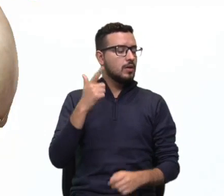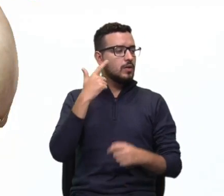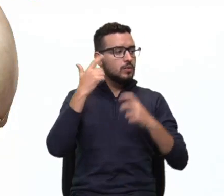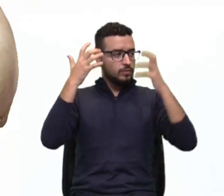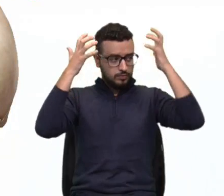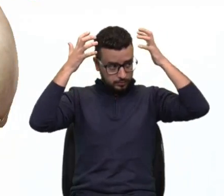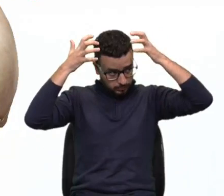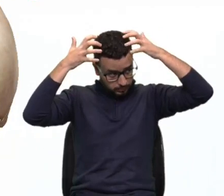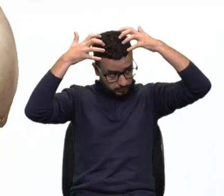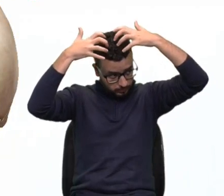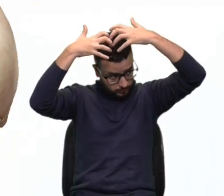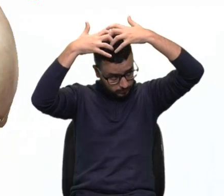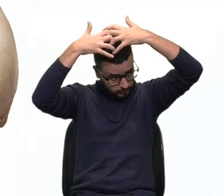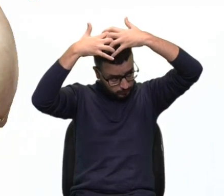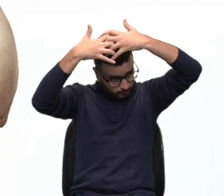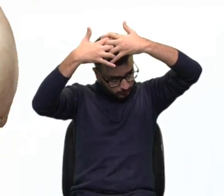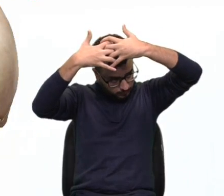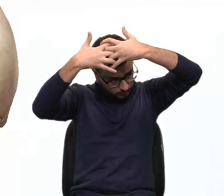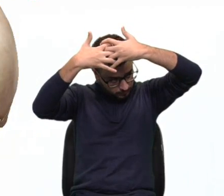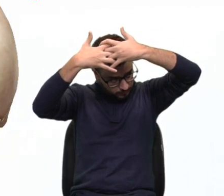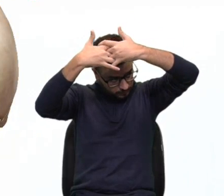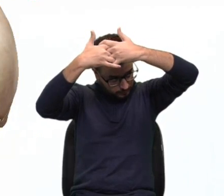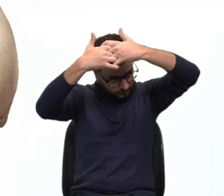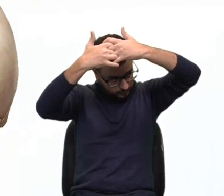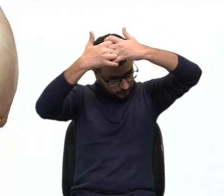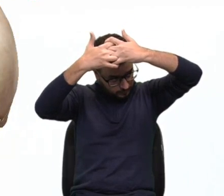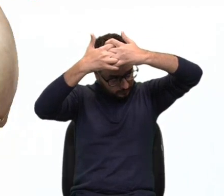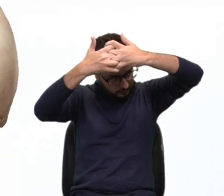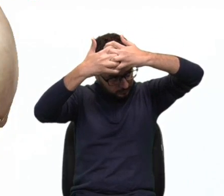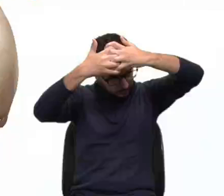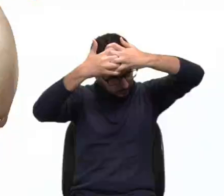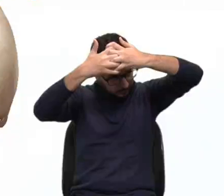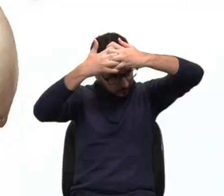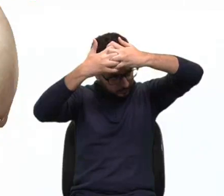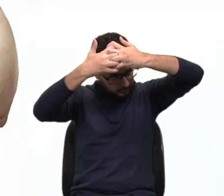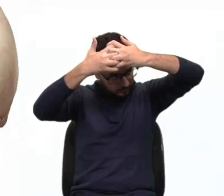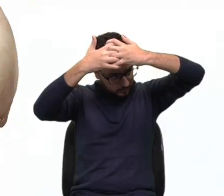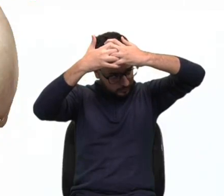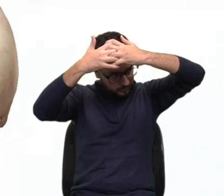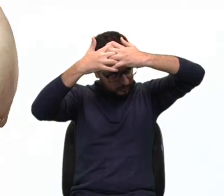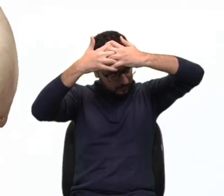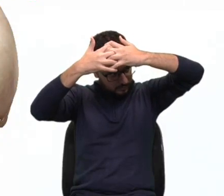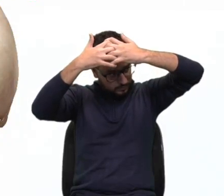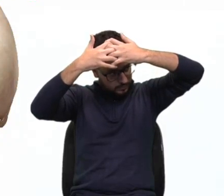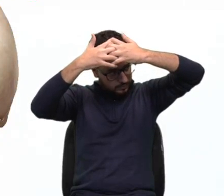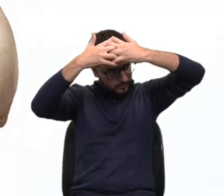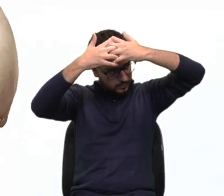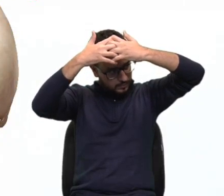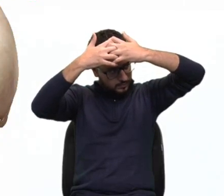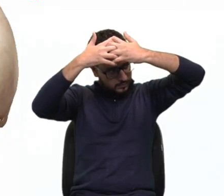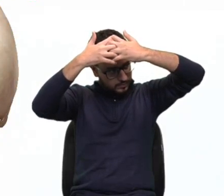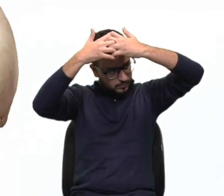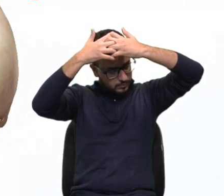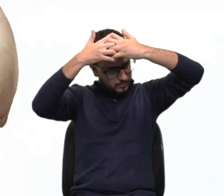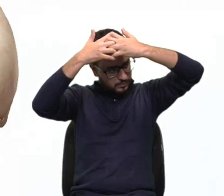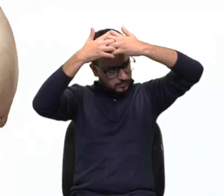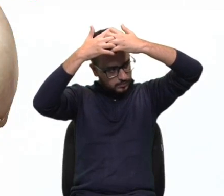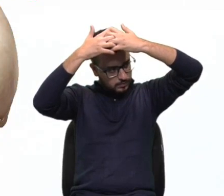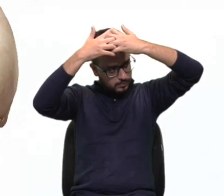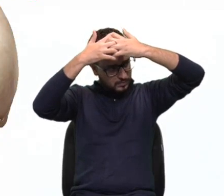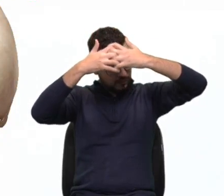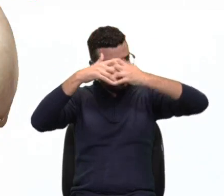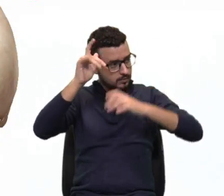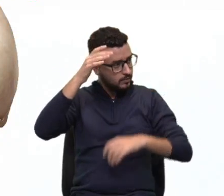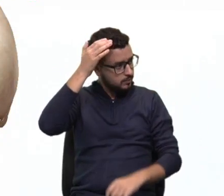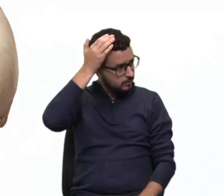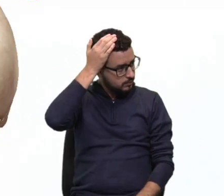vai ocorrer em forma de encaixe entre dentes. É como se fosse dentes mesmo, ok? Aqui, tá vendo? Eu tenho os 2